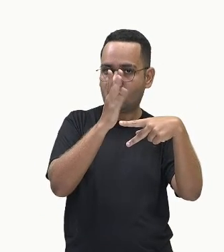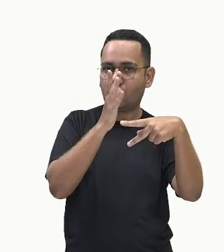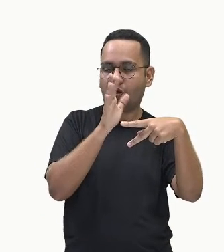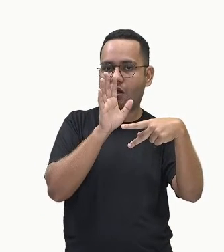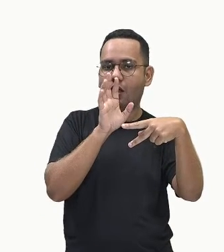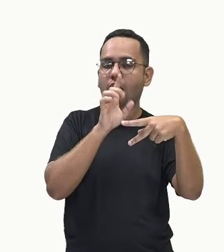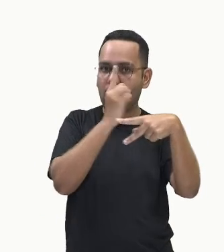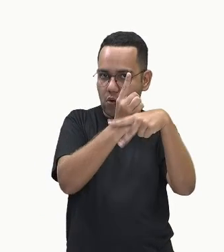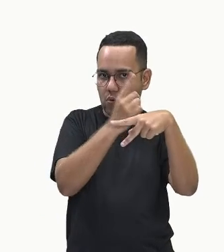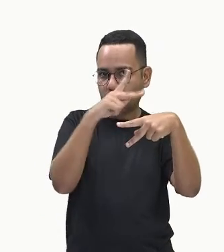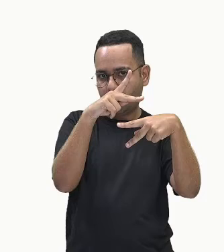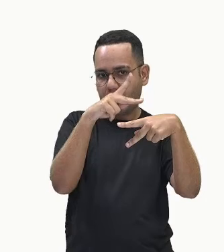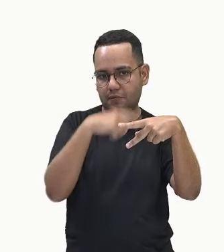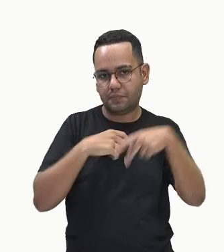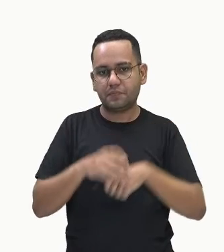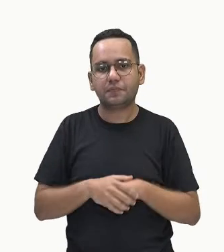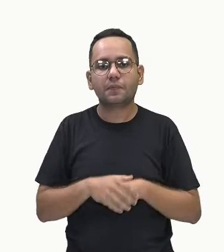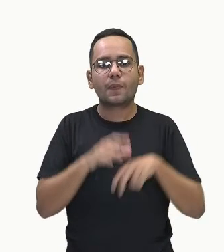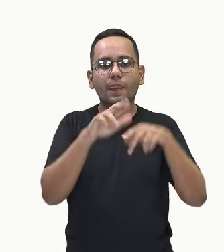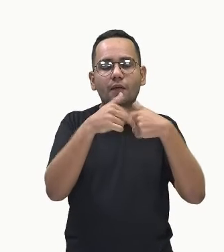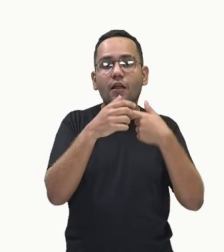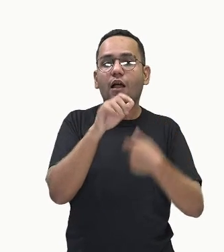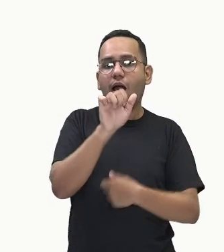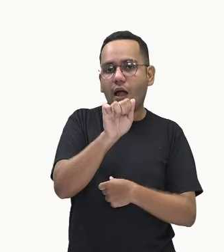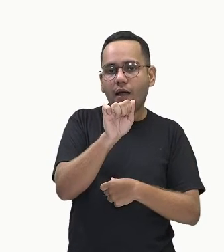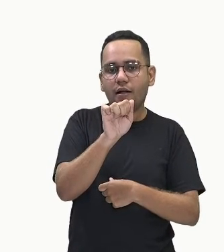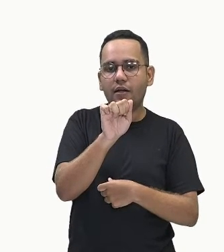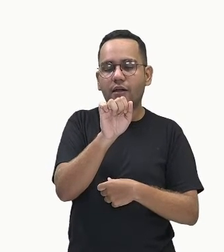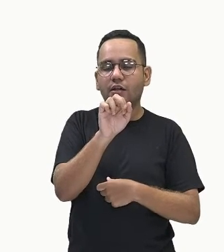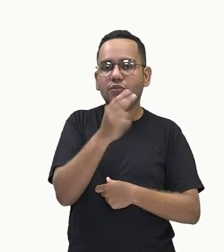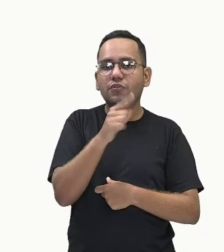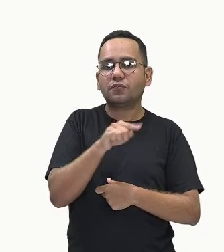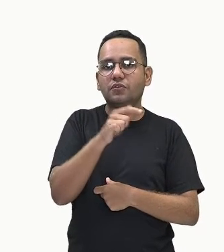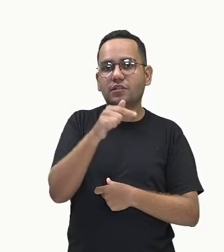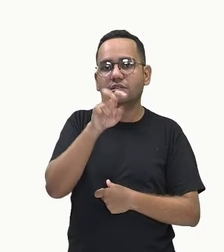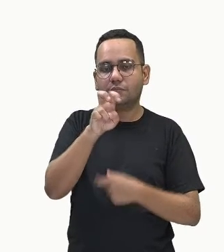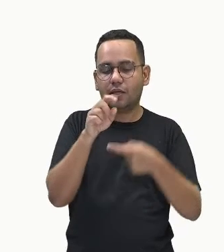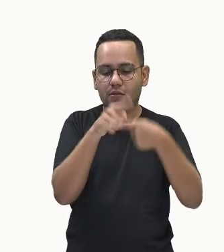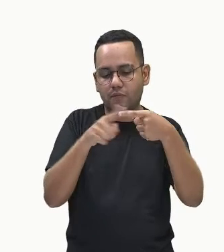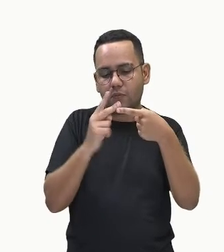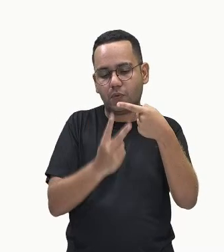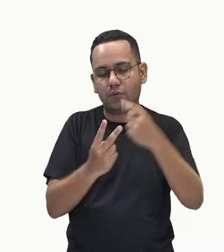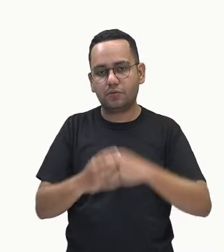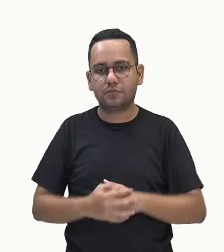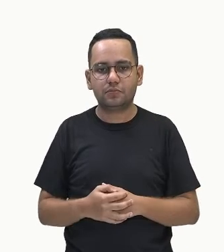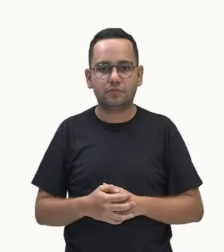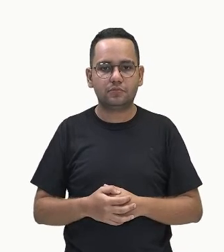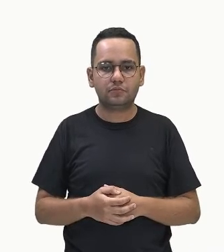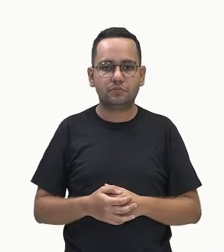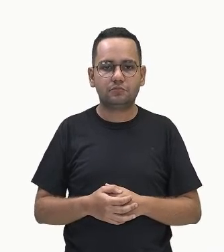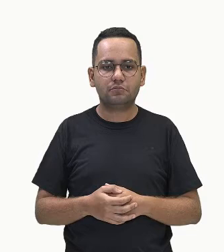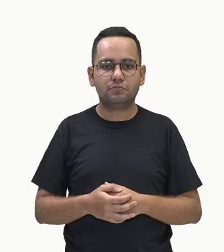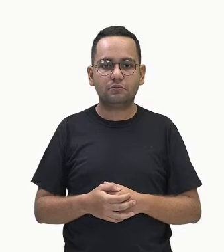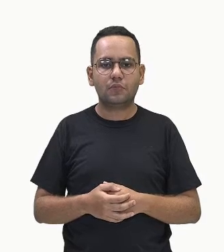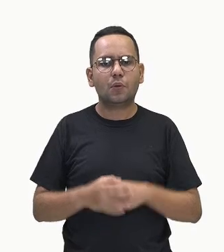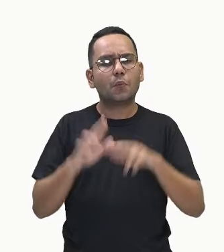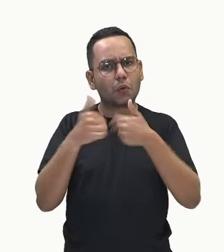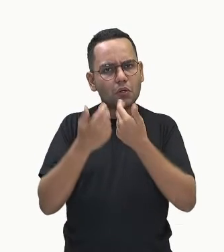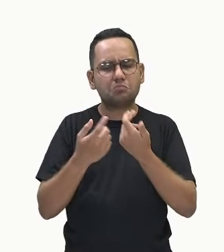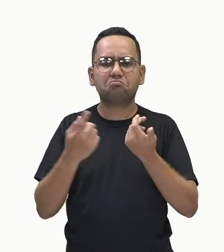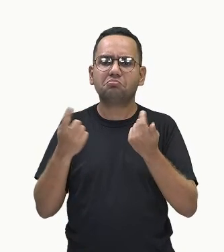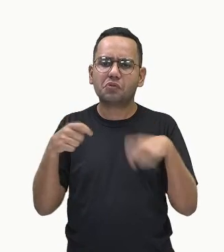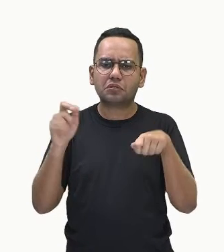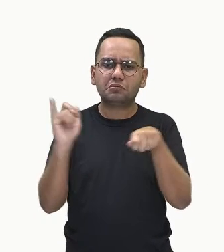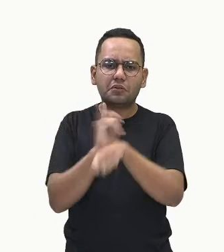apótema, 2,75 metros. E você vai dividir esse resultado por 2. São formas alternativas de